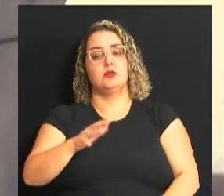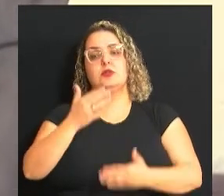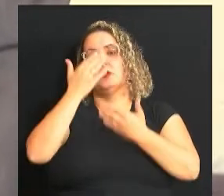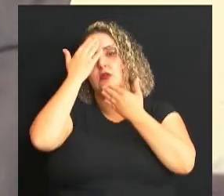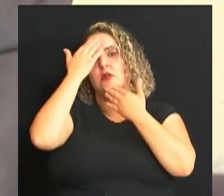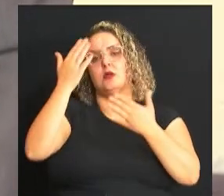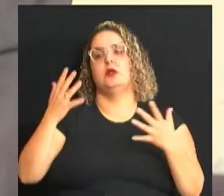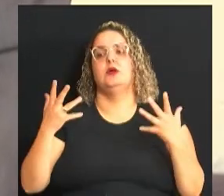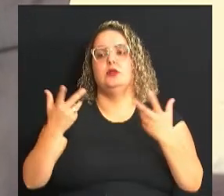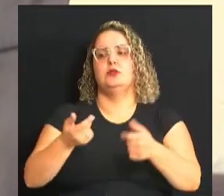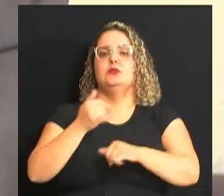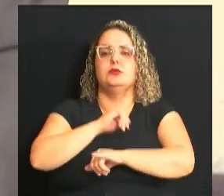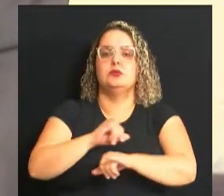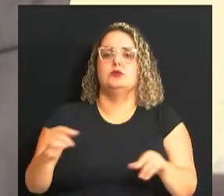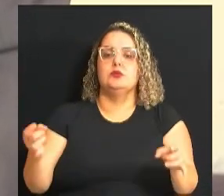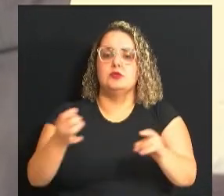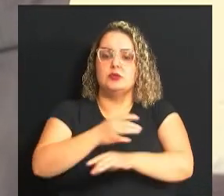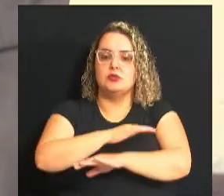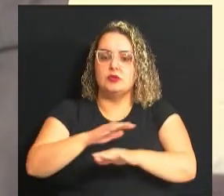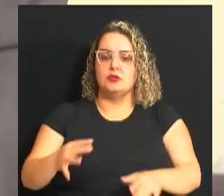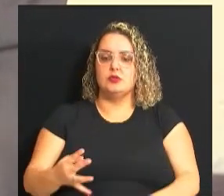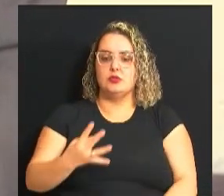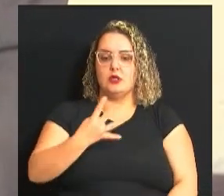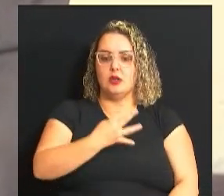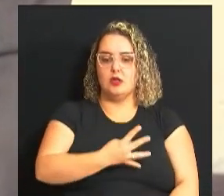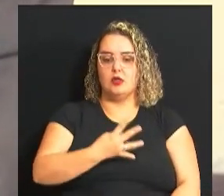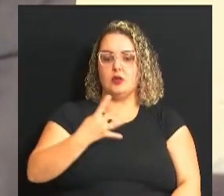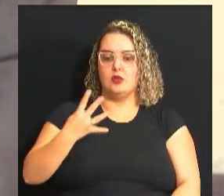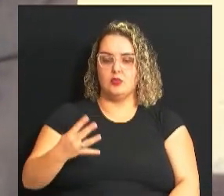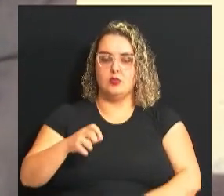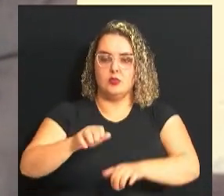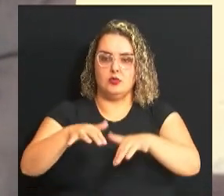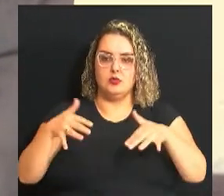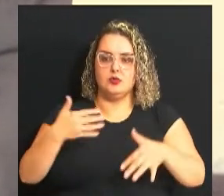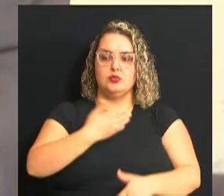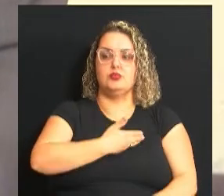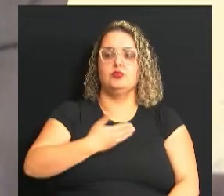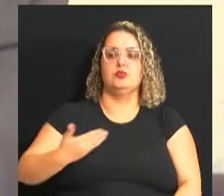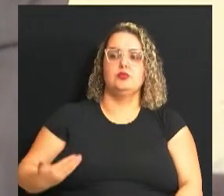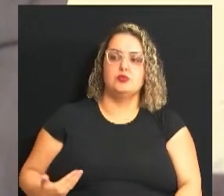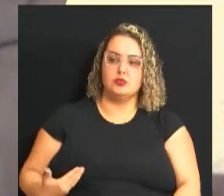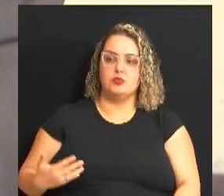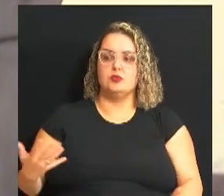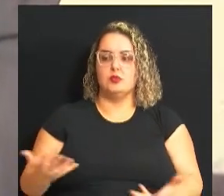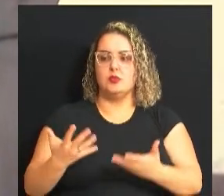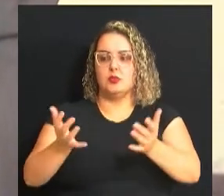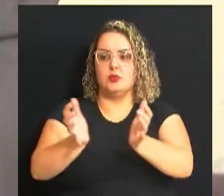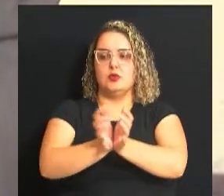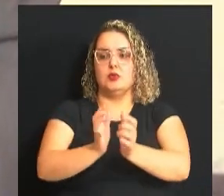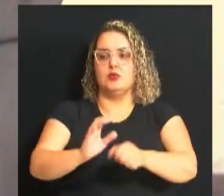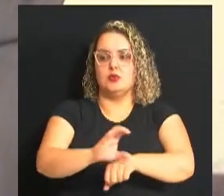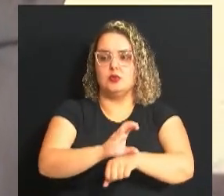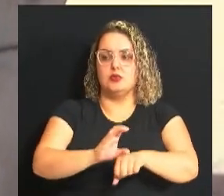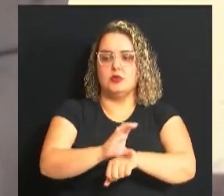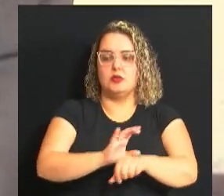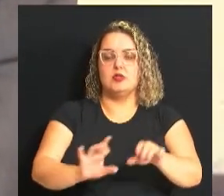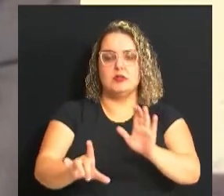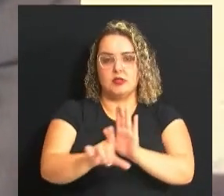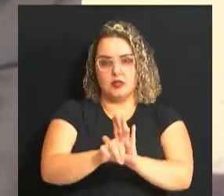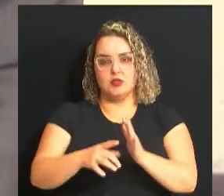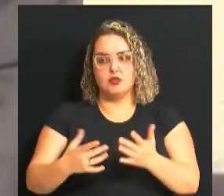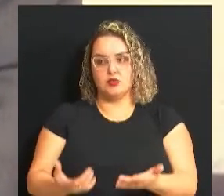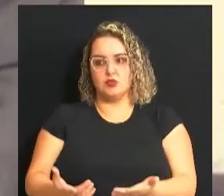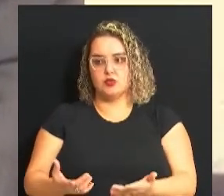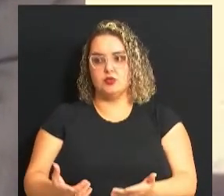todos, declaro encerrada a 44ª audiência pública promovida pela Comissão de Constituição e Legalidade